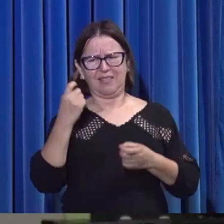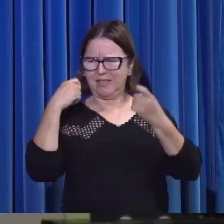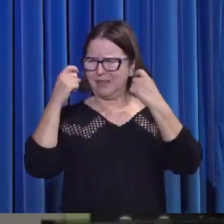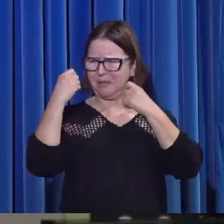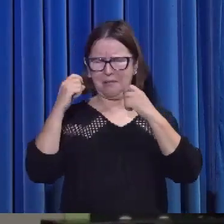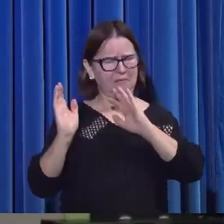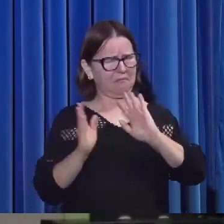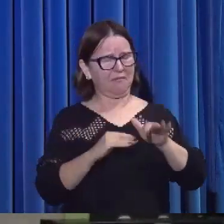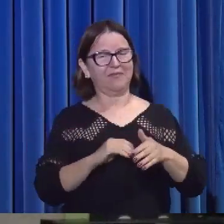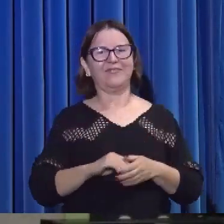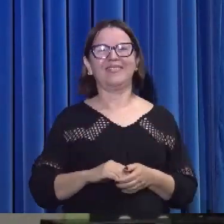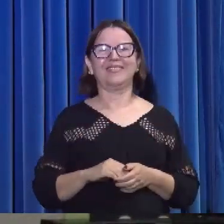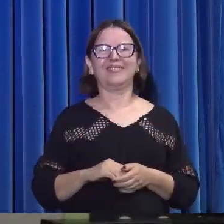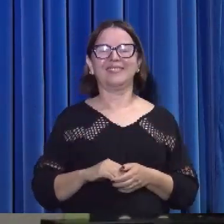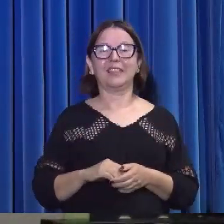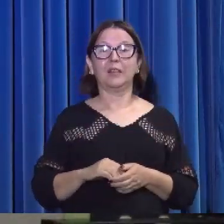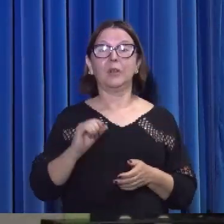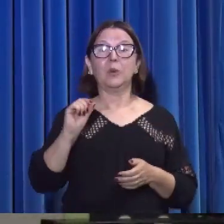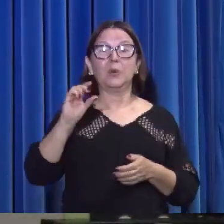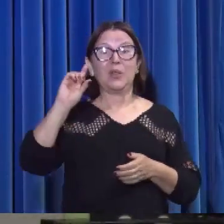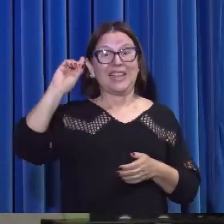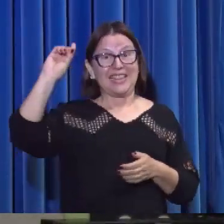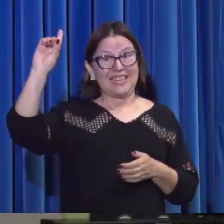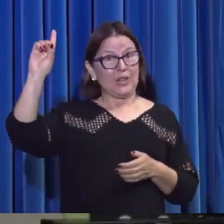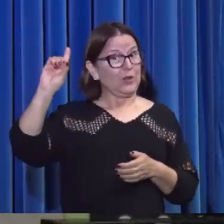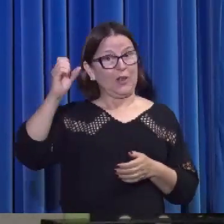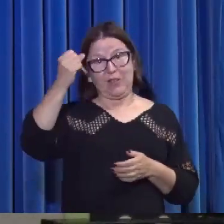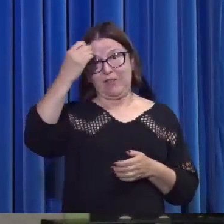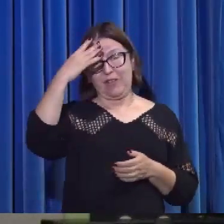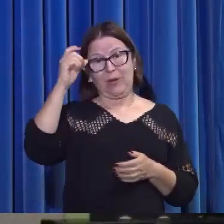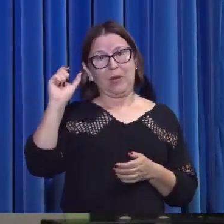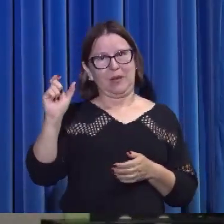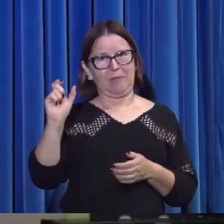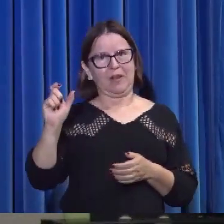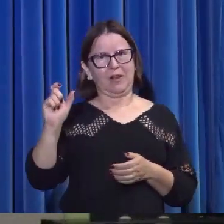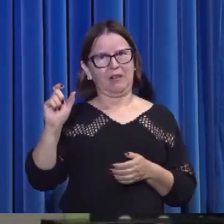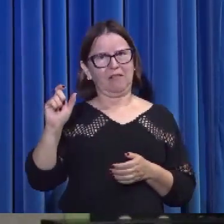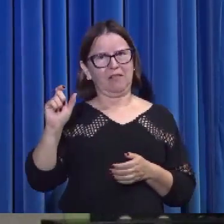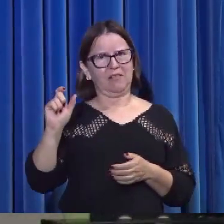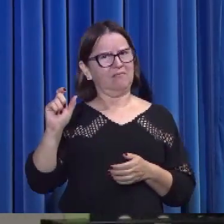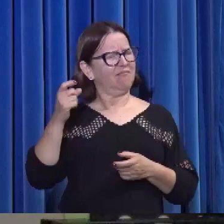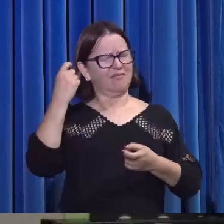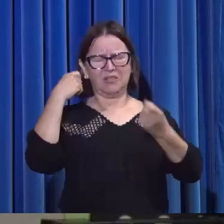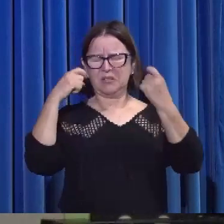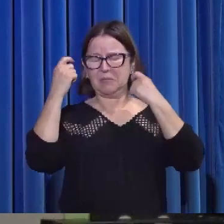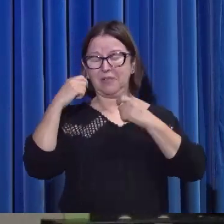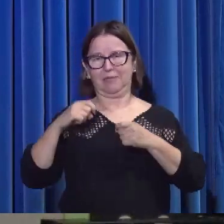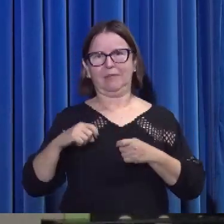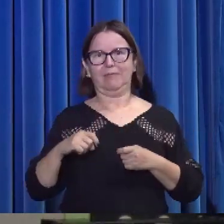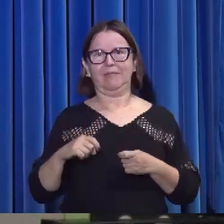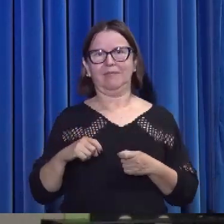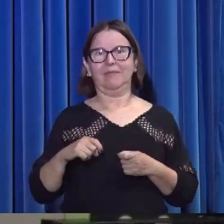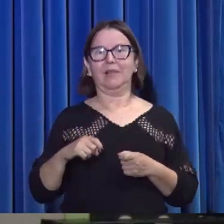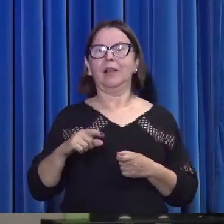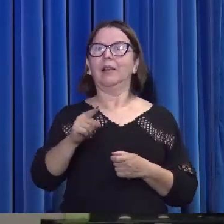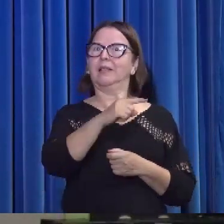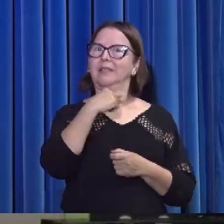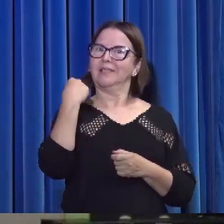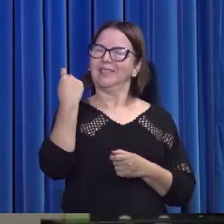Aquilo que Deus não revelou na palavra dele, não fique especulando. Nós temos que estar preparados